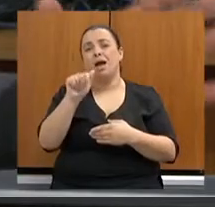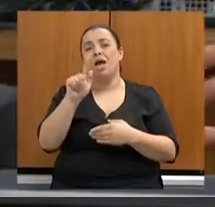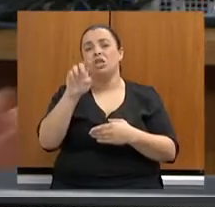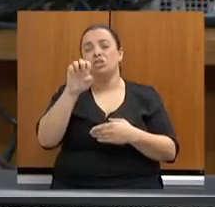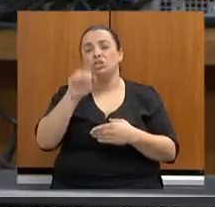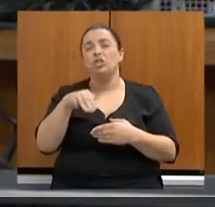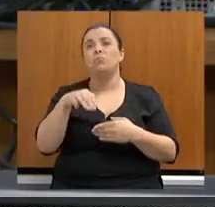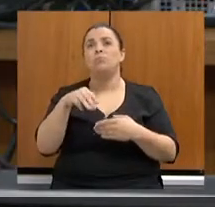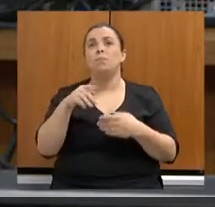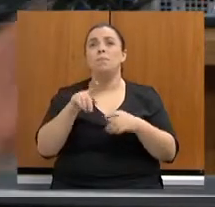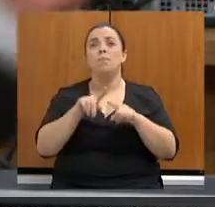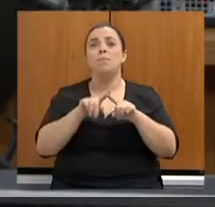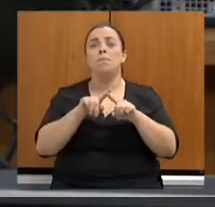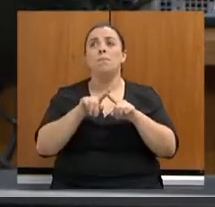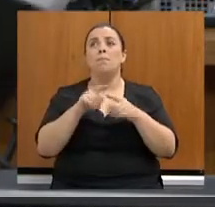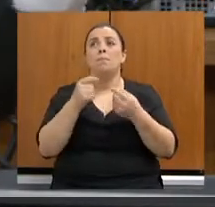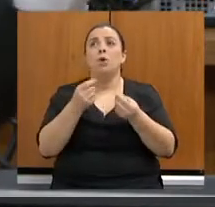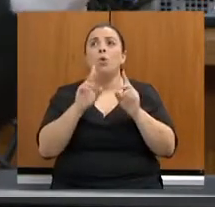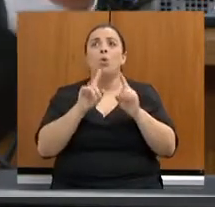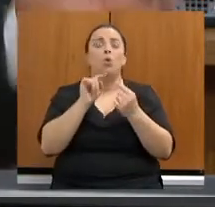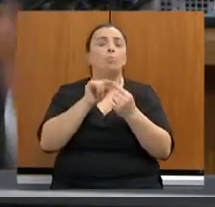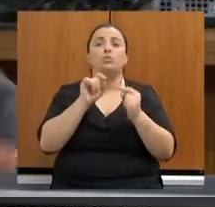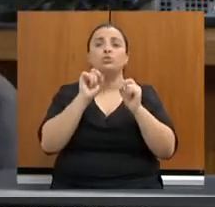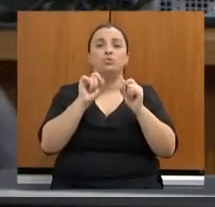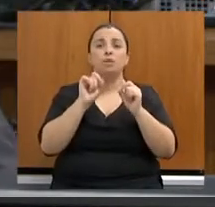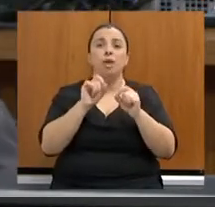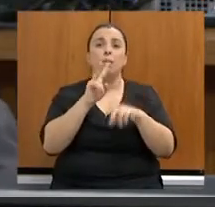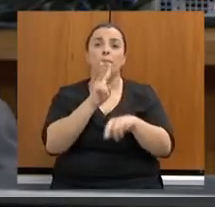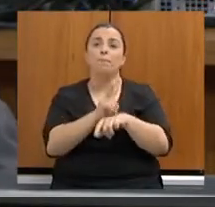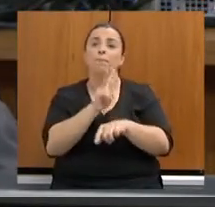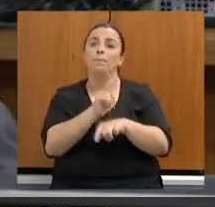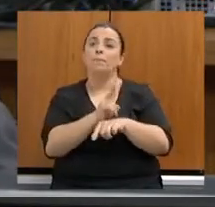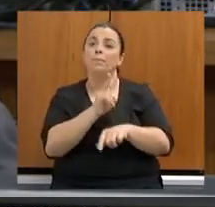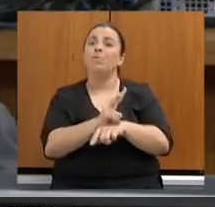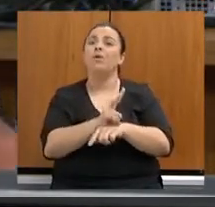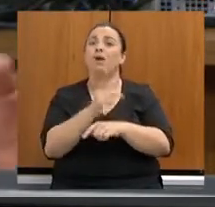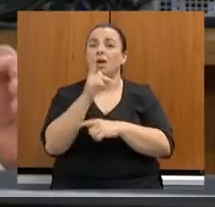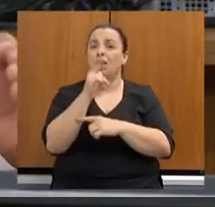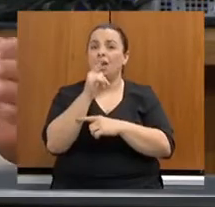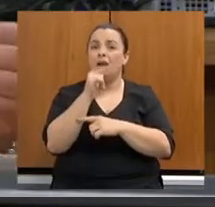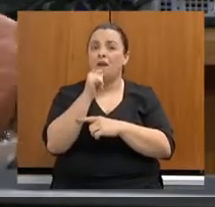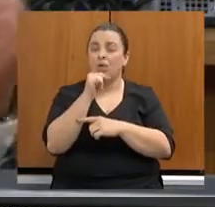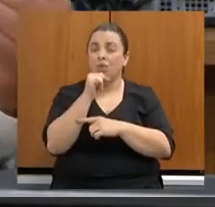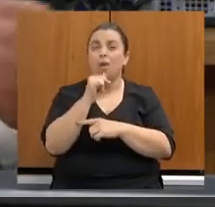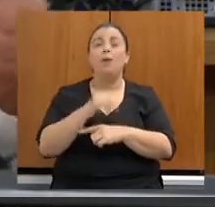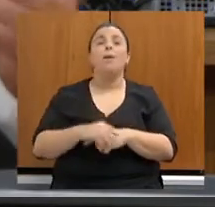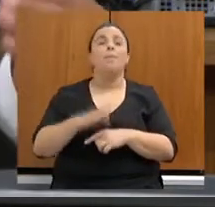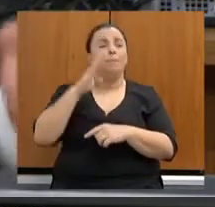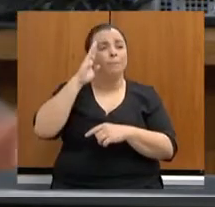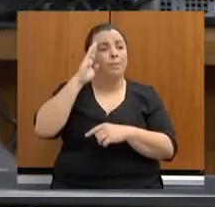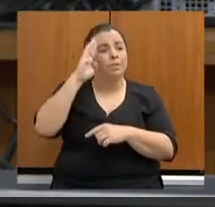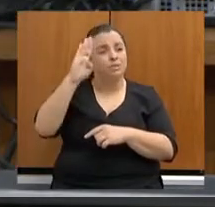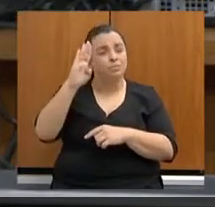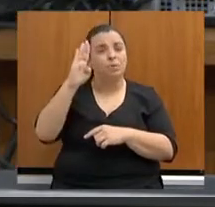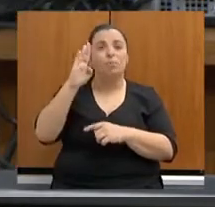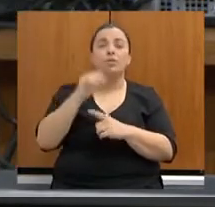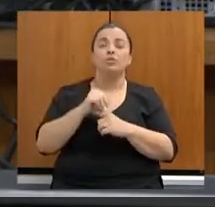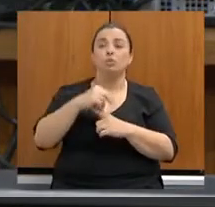principalmente deve o nosso Noroeste - O que é uma região altamente